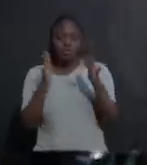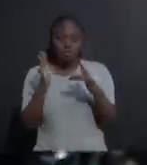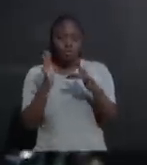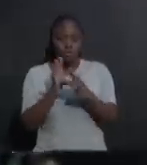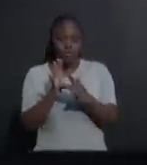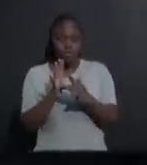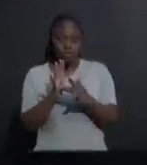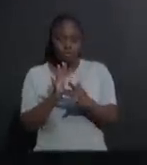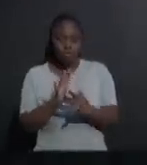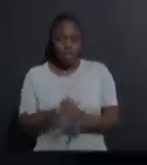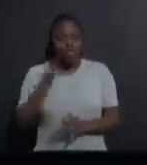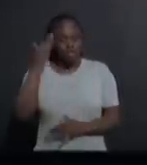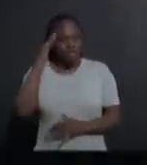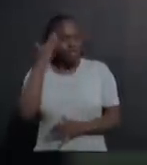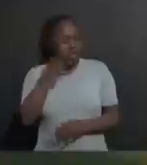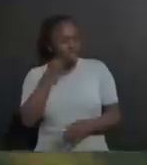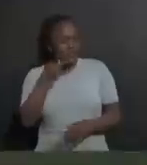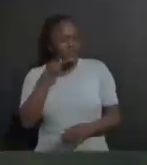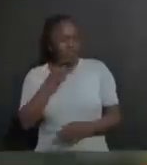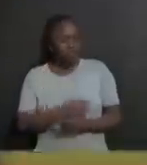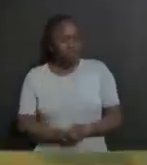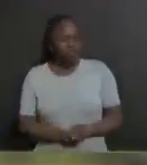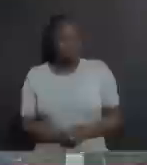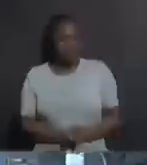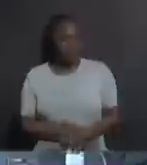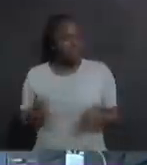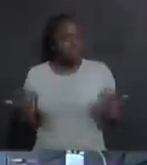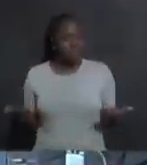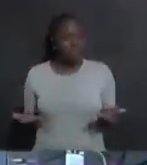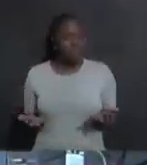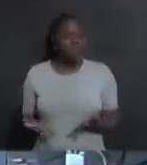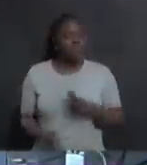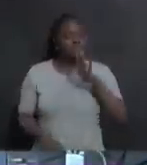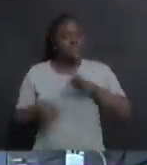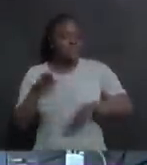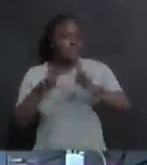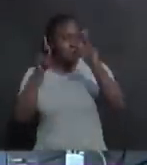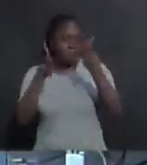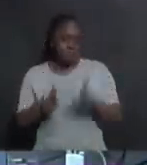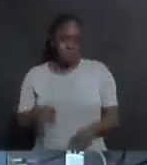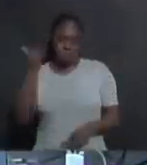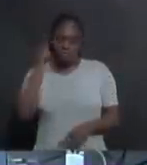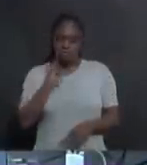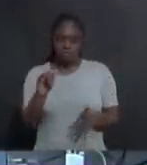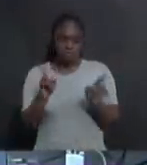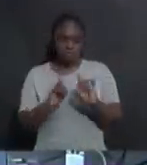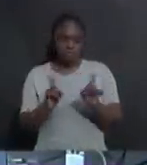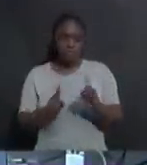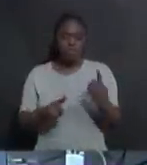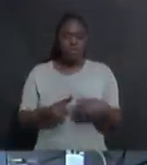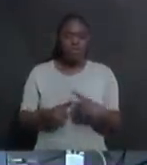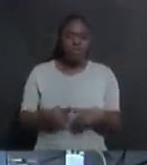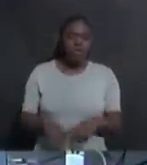Quem entendeu o que eu estou falando aqui? É isso. Então muita gente não profetiza porque, né?